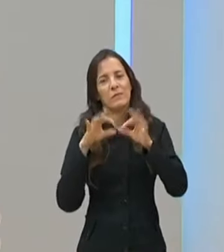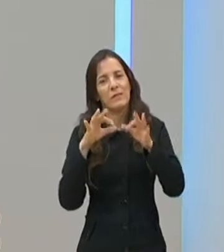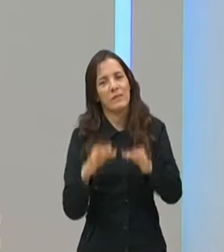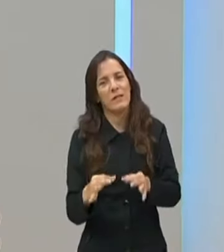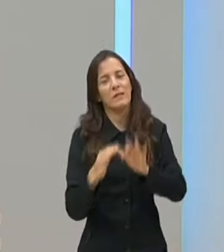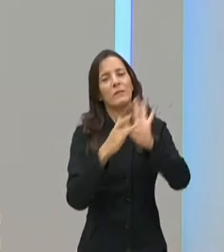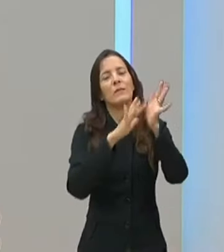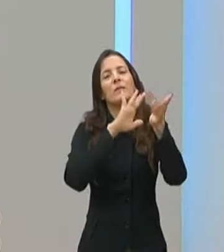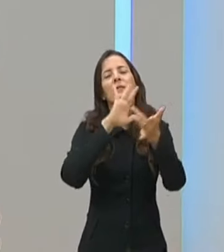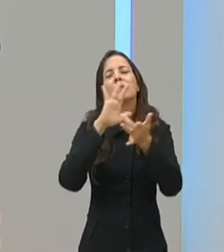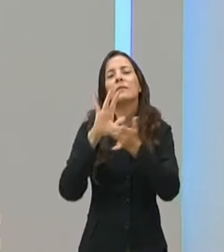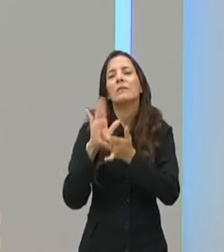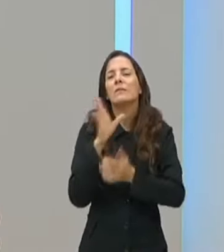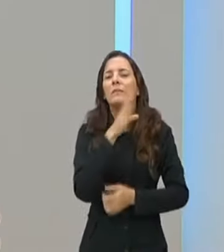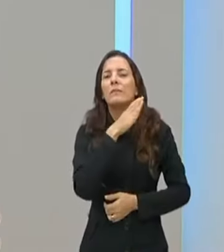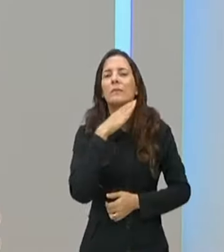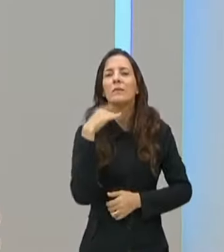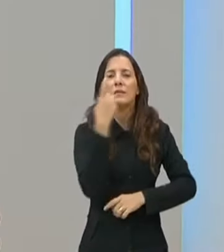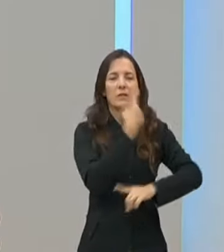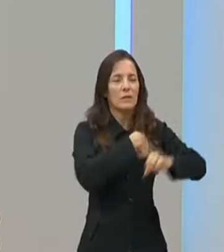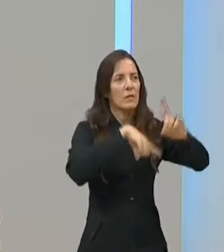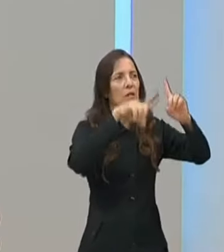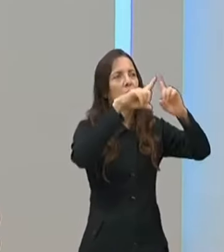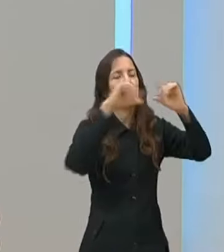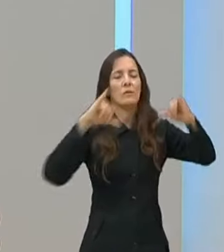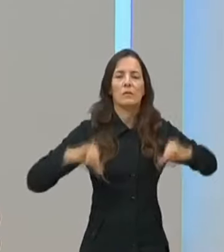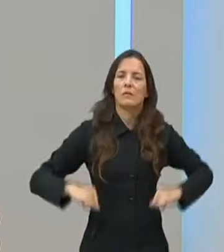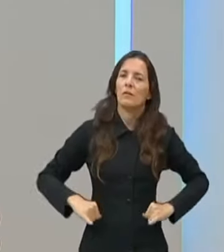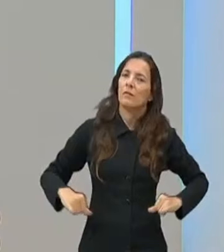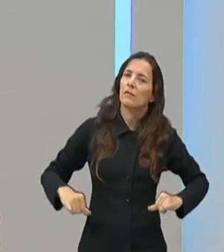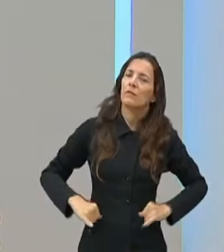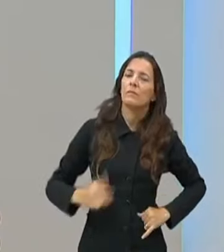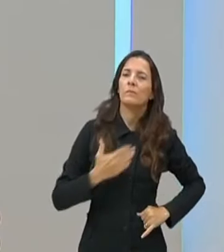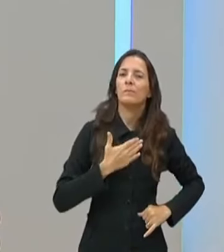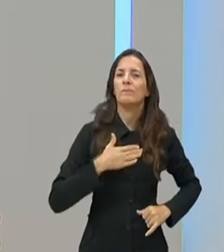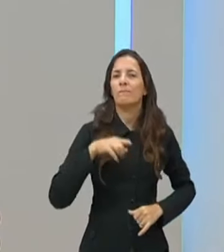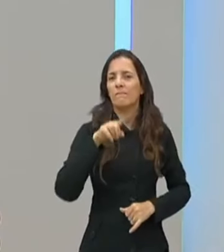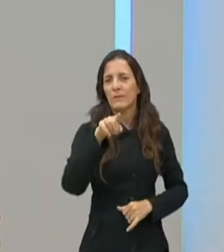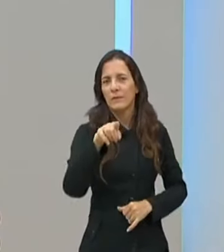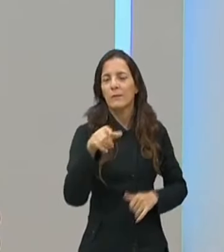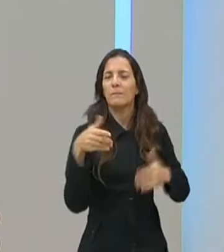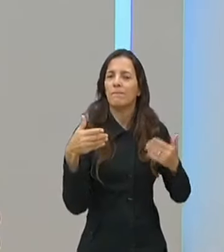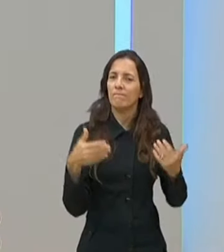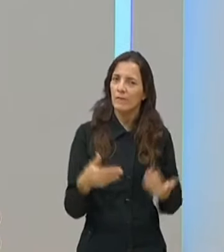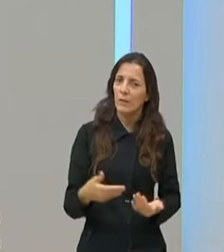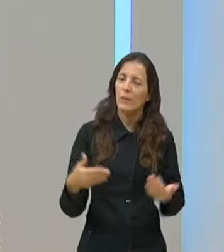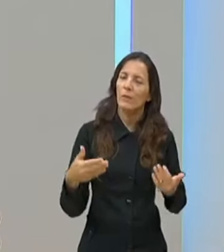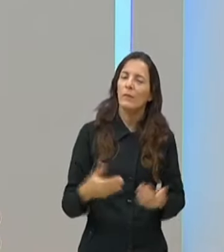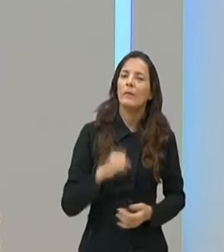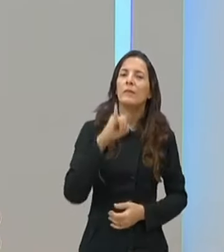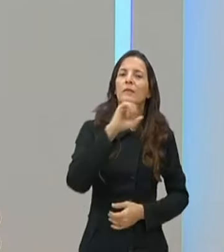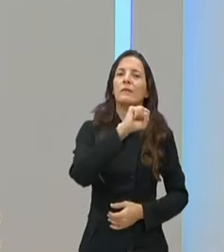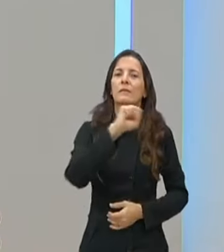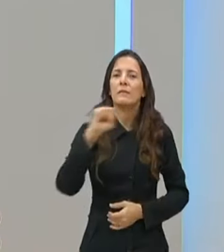de Jesus. Isaías capítulo 53 e versículo 3 diz assim: